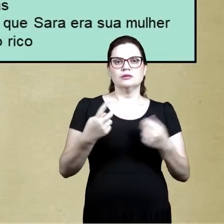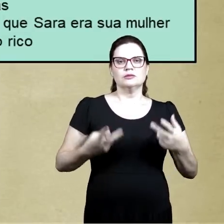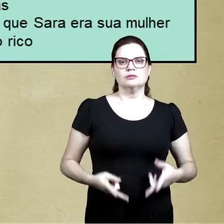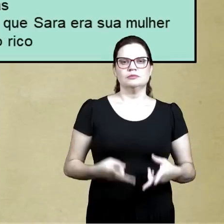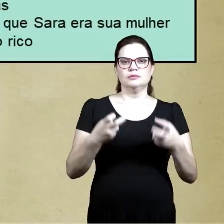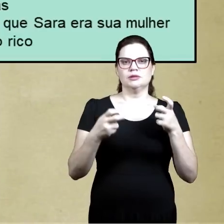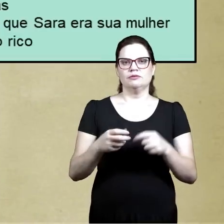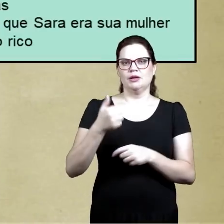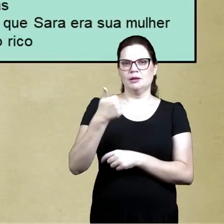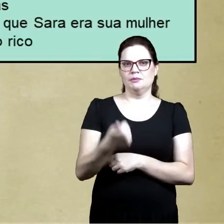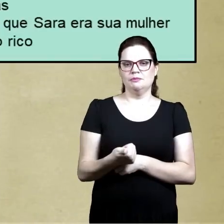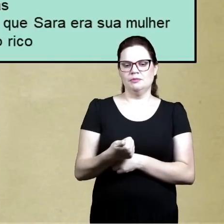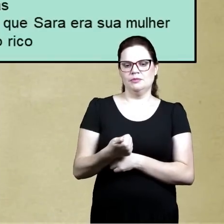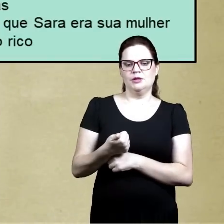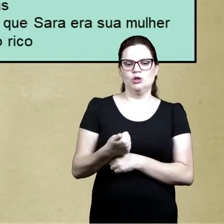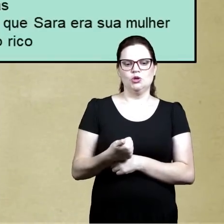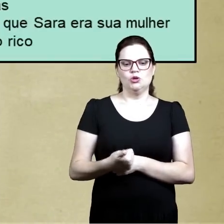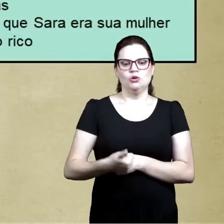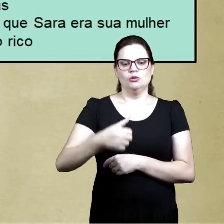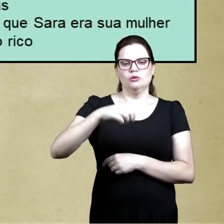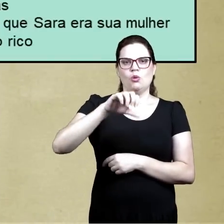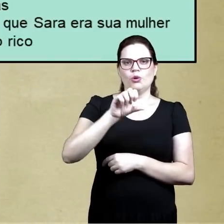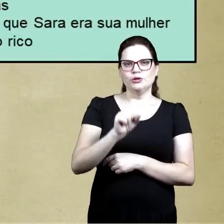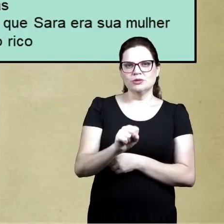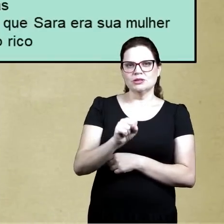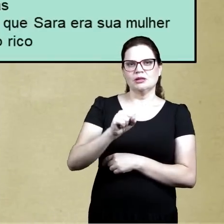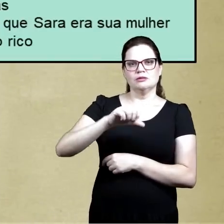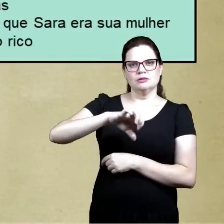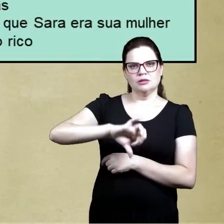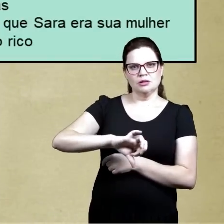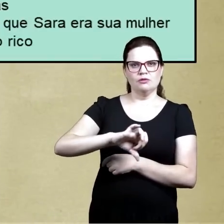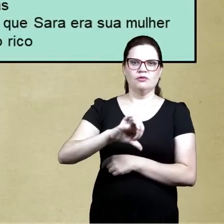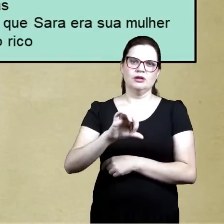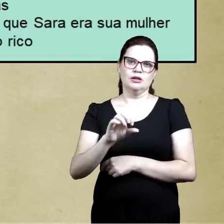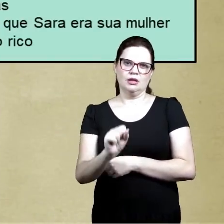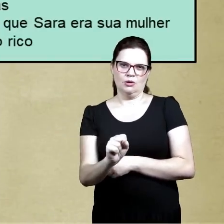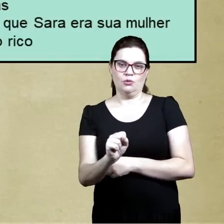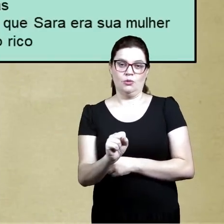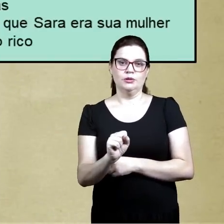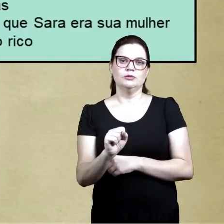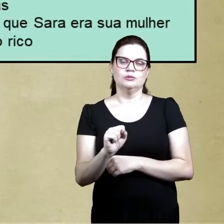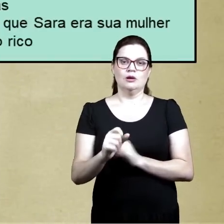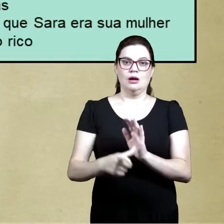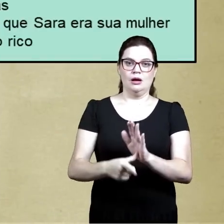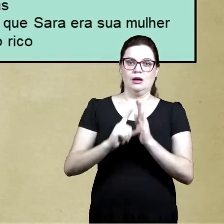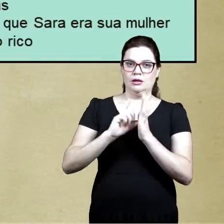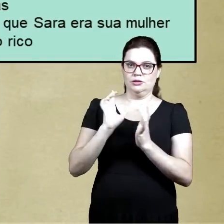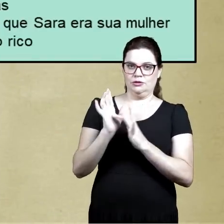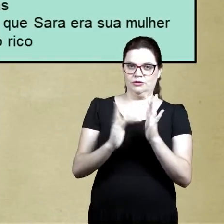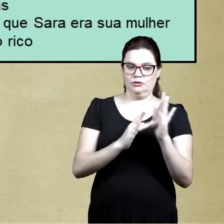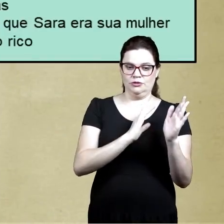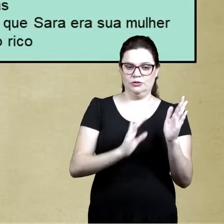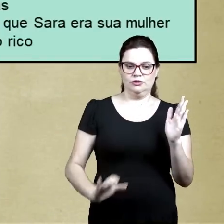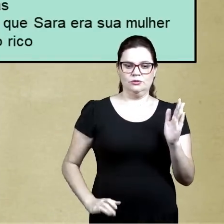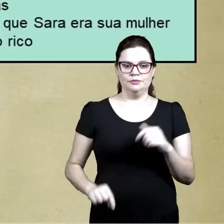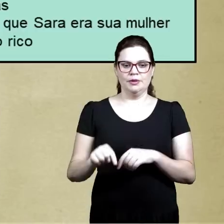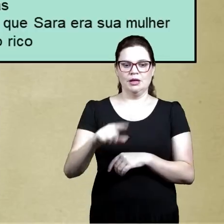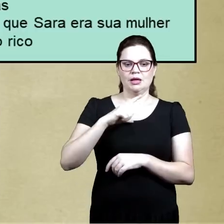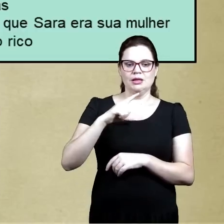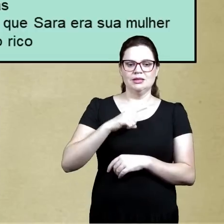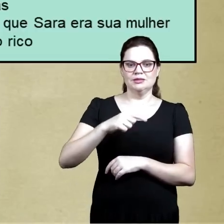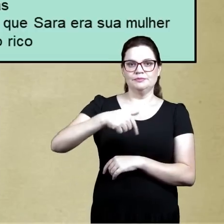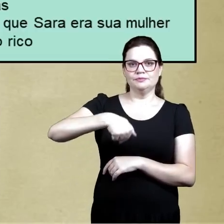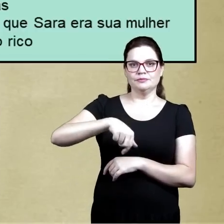em 1998, aproximadamente em 1885 a.C., esse Kedor